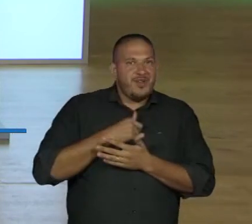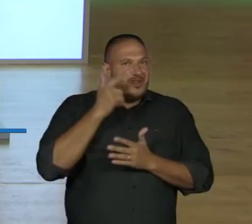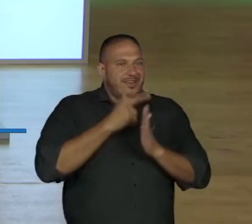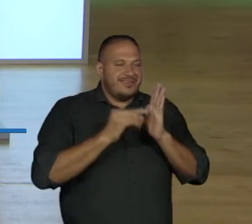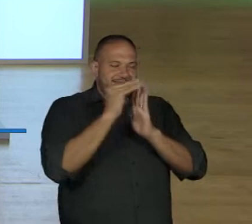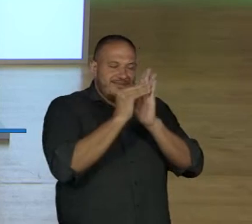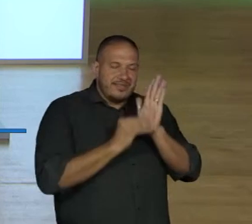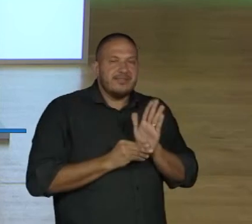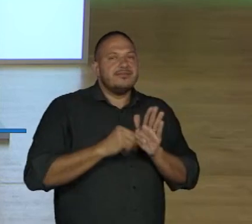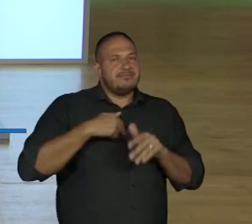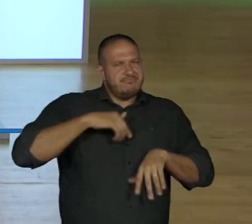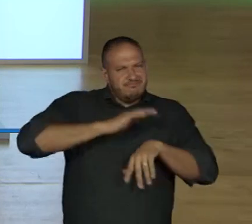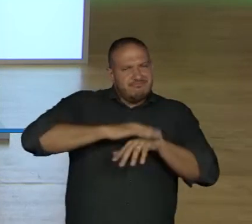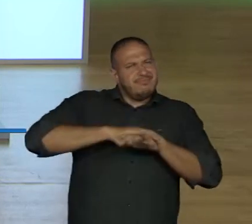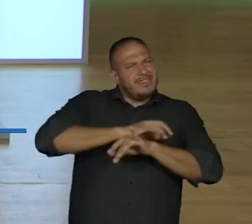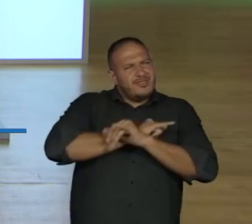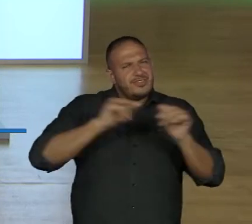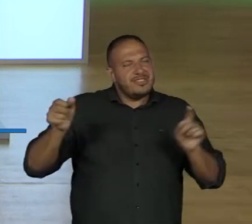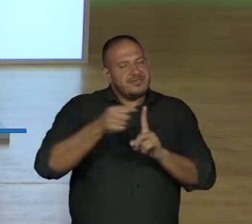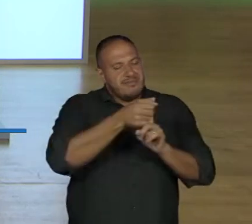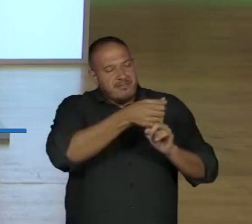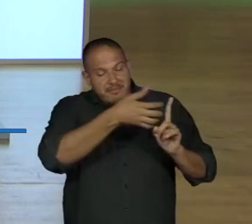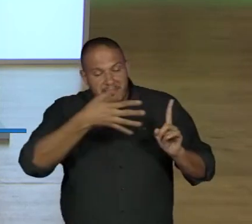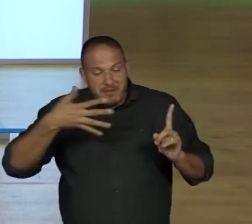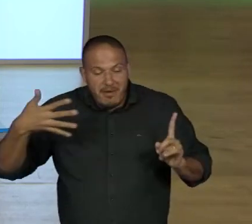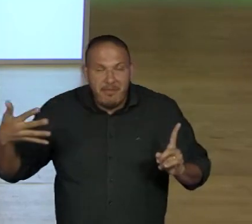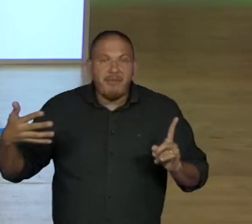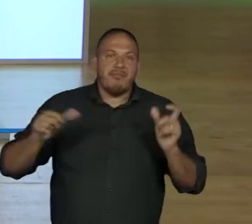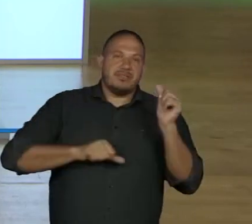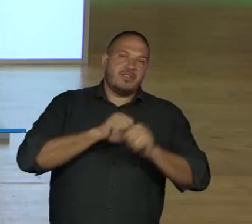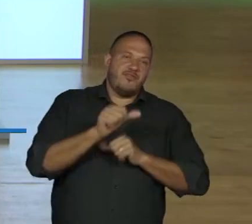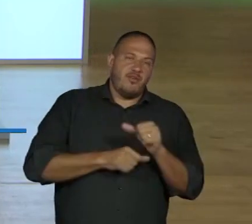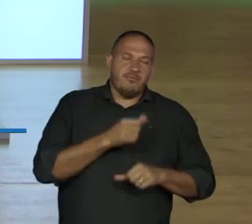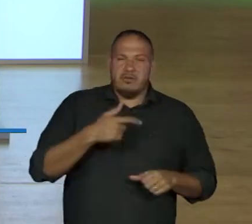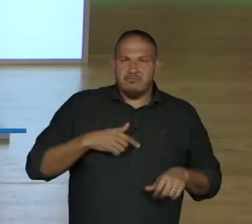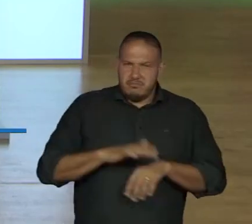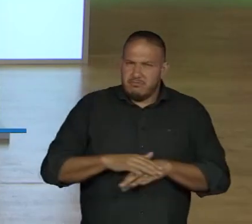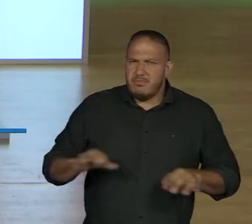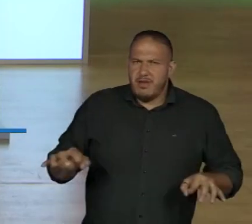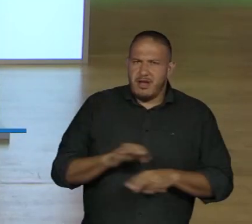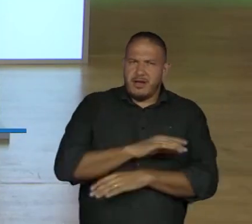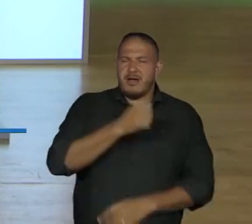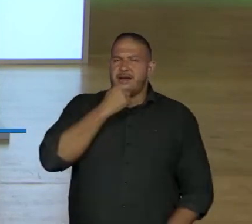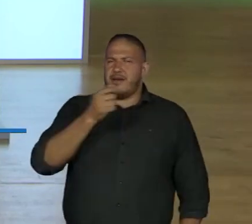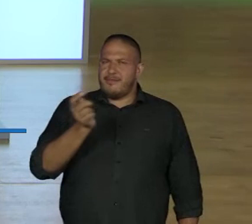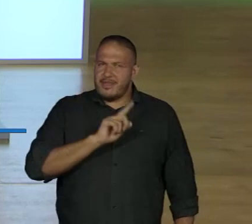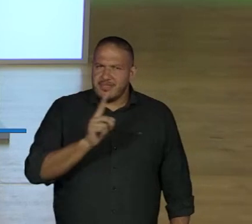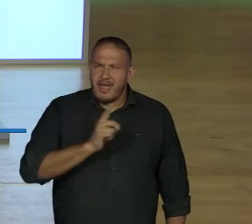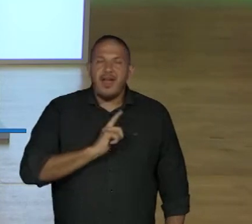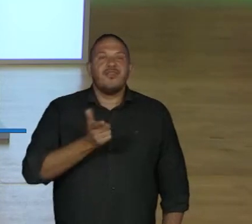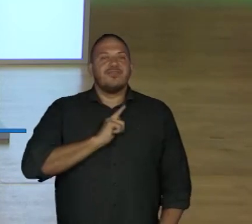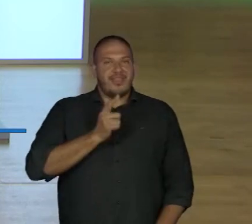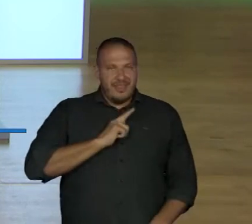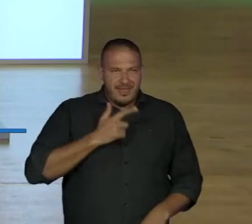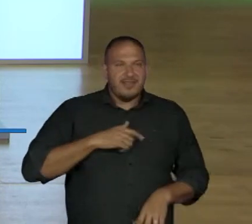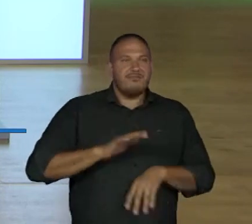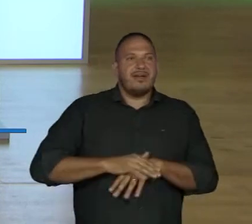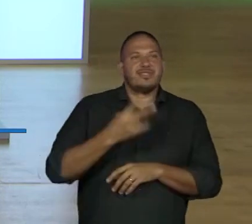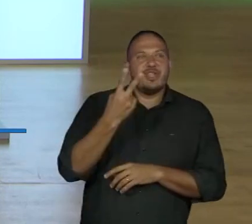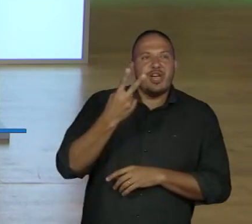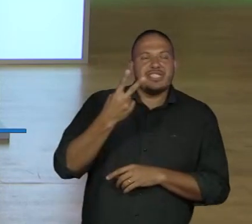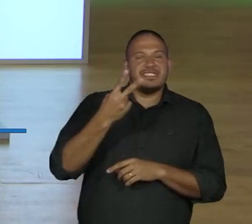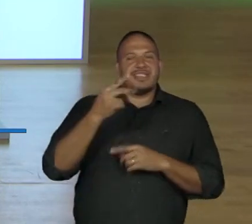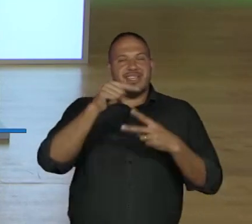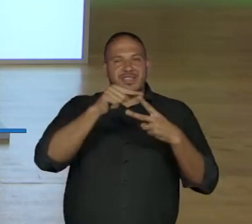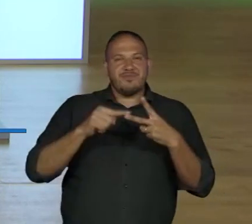a extensão dessa notícia que transformou numa reportagem. Isso não acaba por aqui, tá? Tem continuidade, nós temos nós 2 momentos juntos,